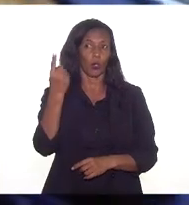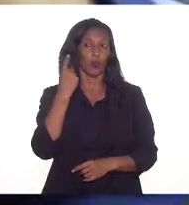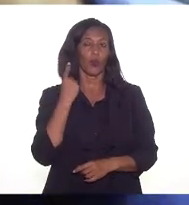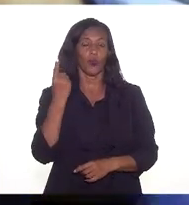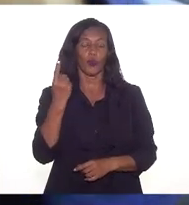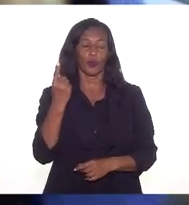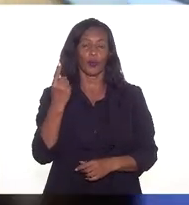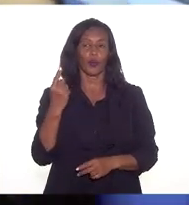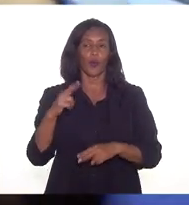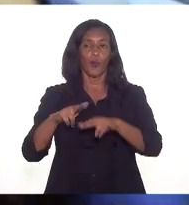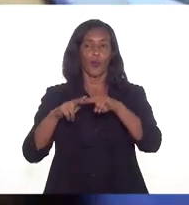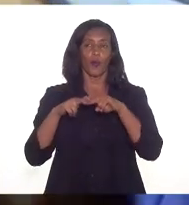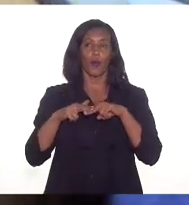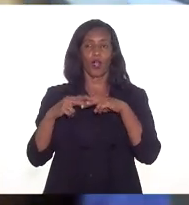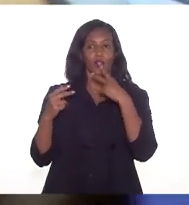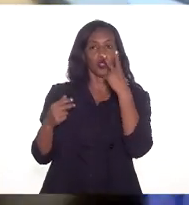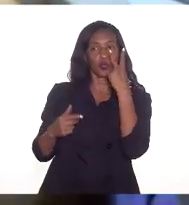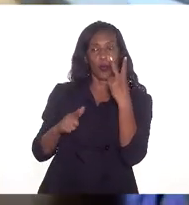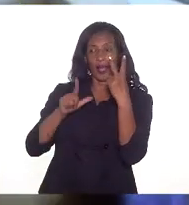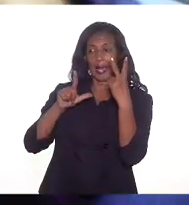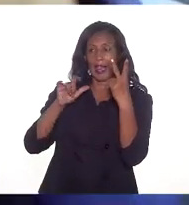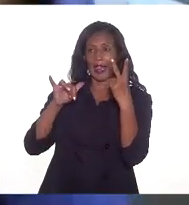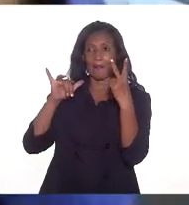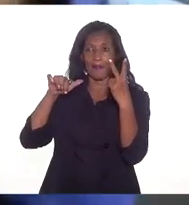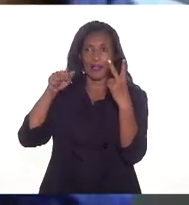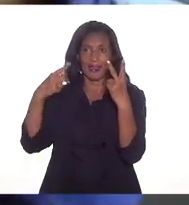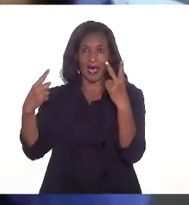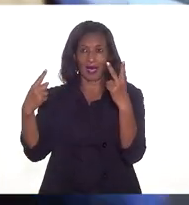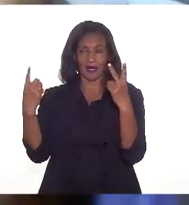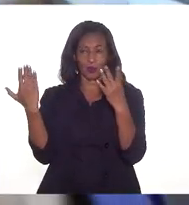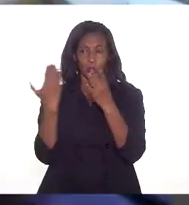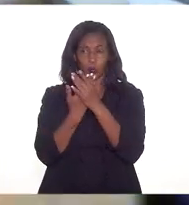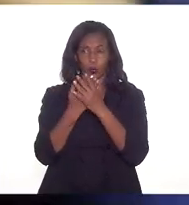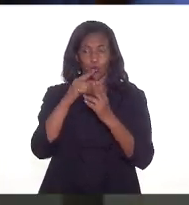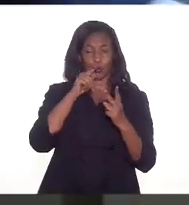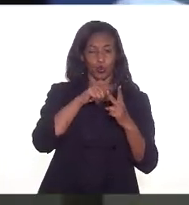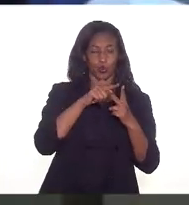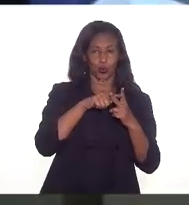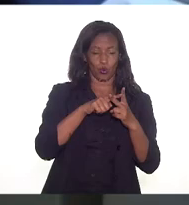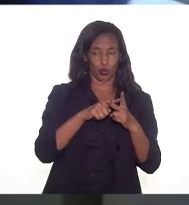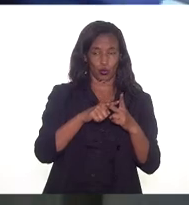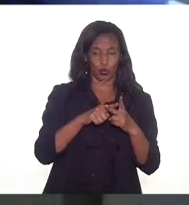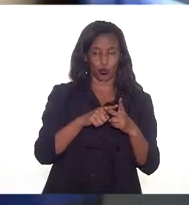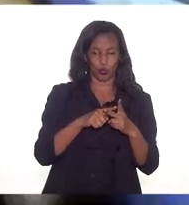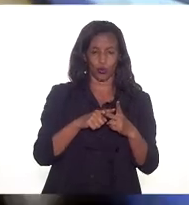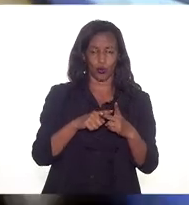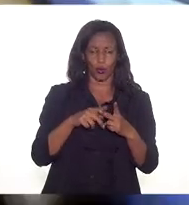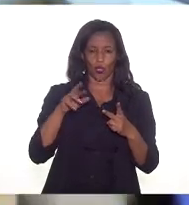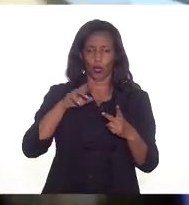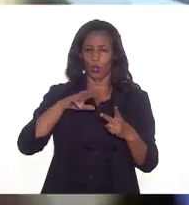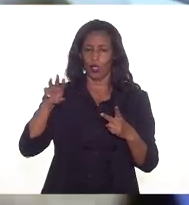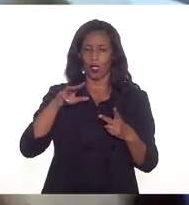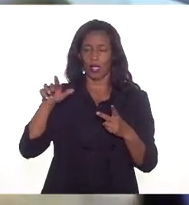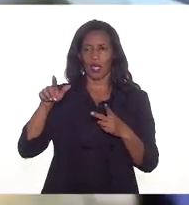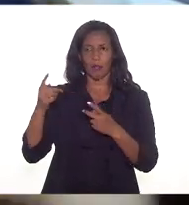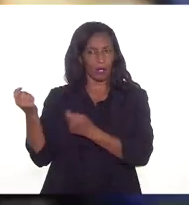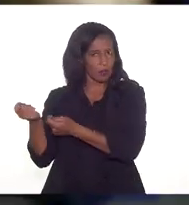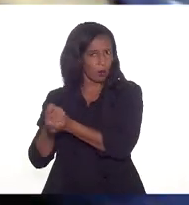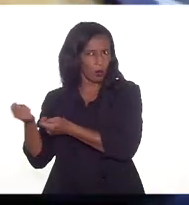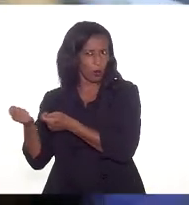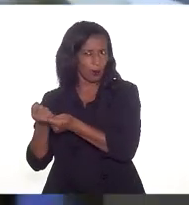exclusivamente por causa de 2 liminares do Supremo. Não é por causa do Tesouro Nacional, nem por conta do Ministério da